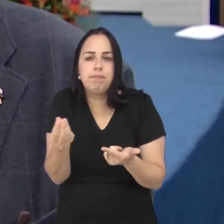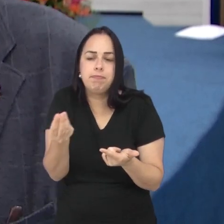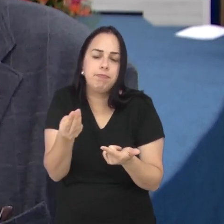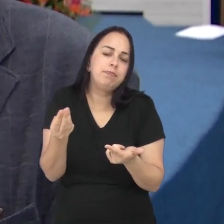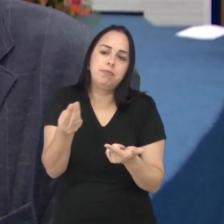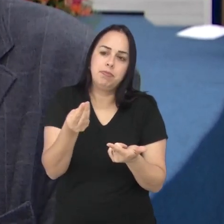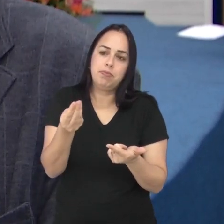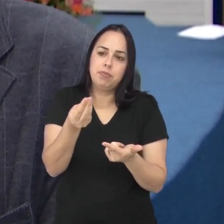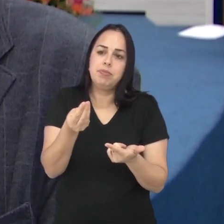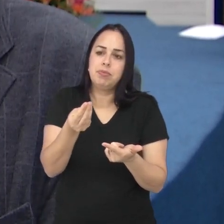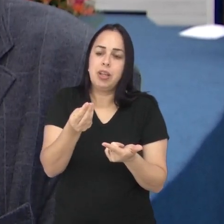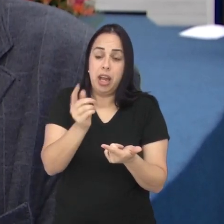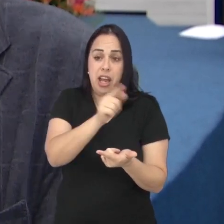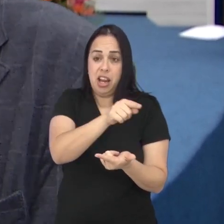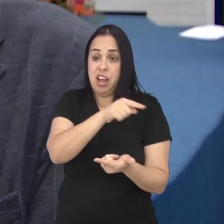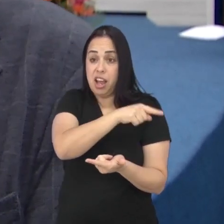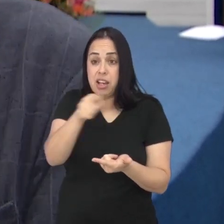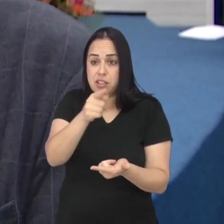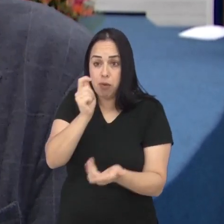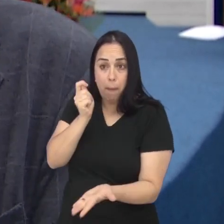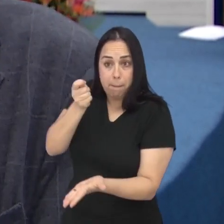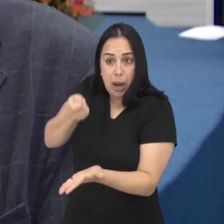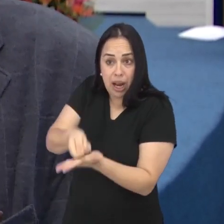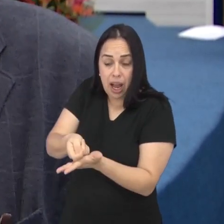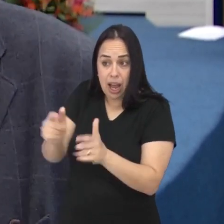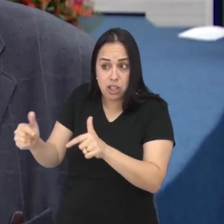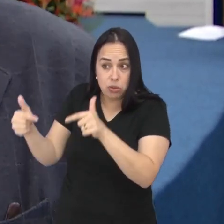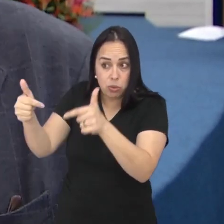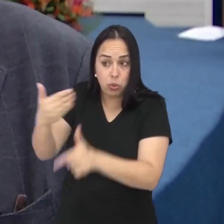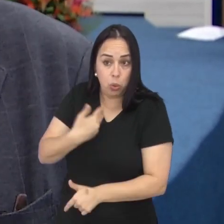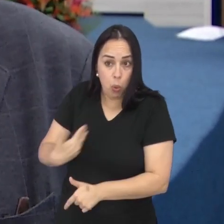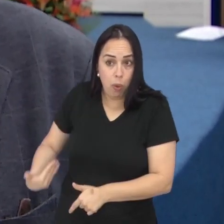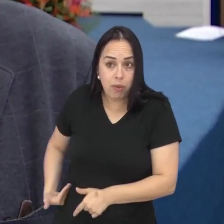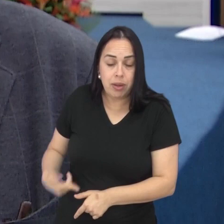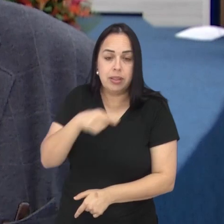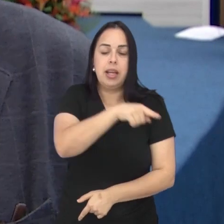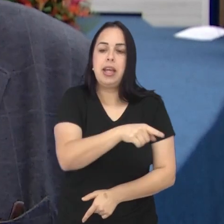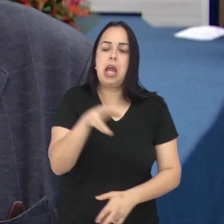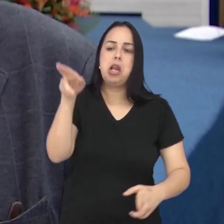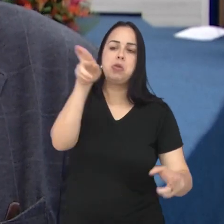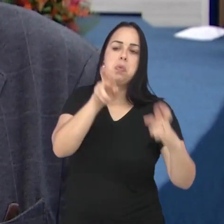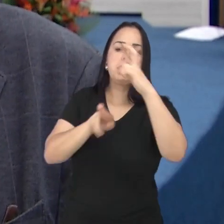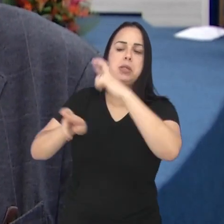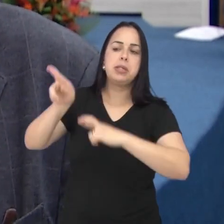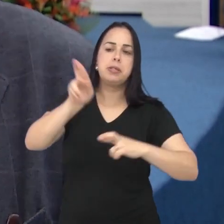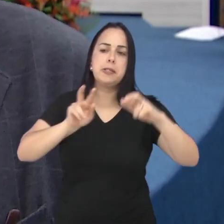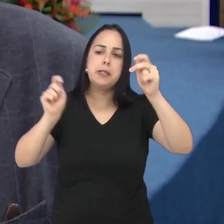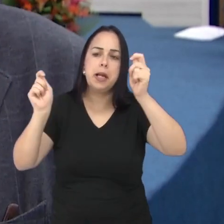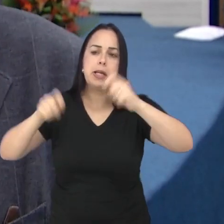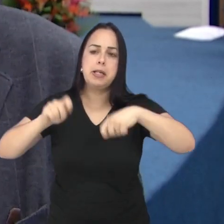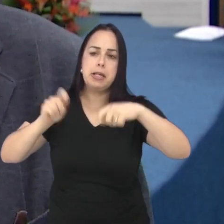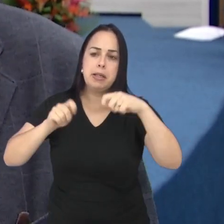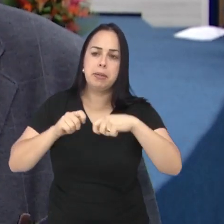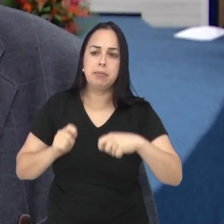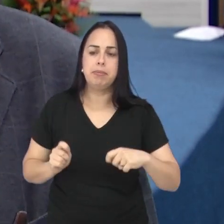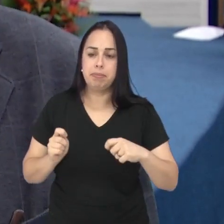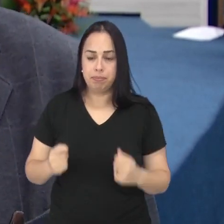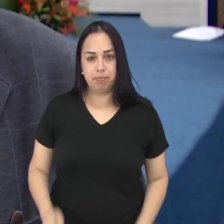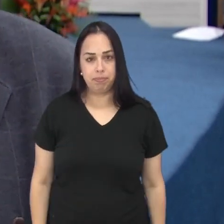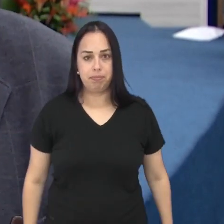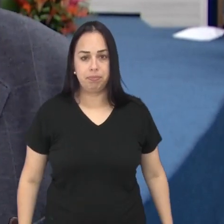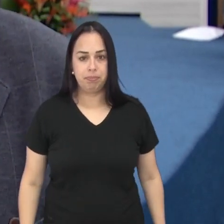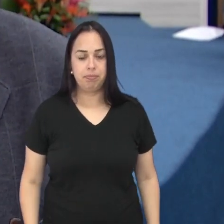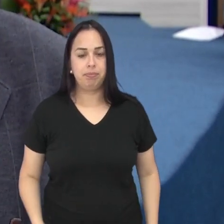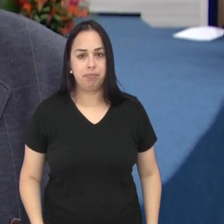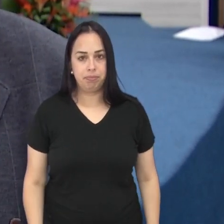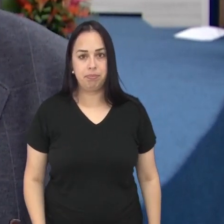ser o custeador, né, dessas ações todas, possa fiscalizar a ação